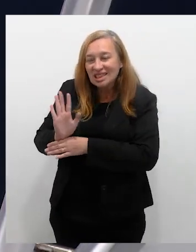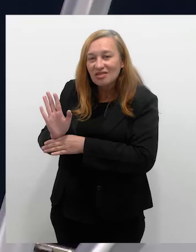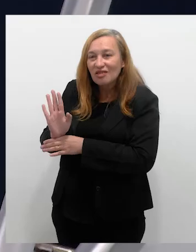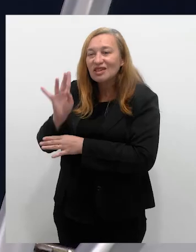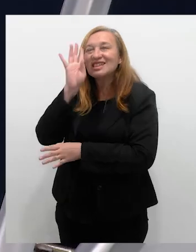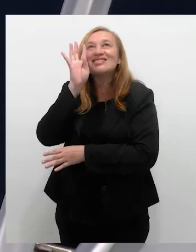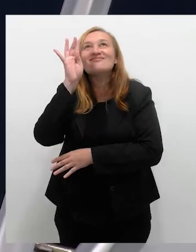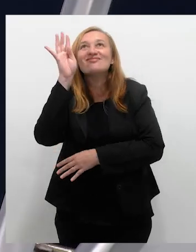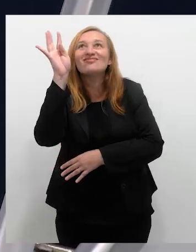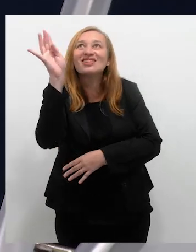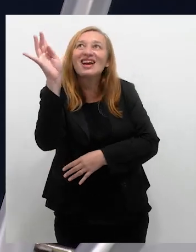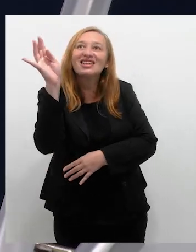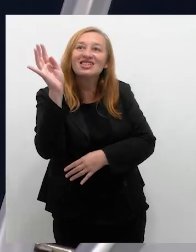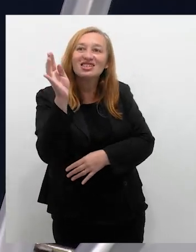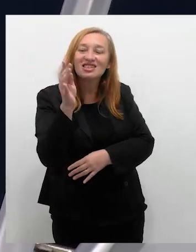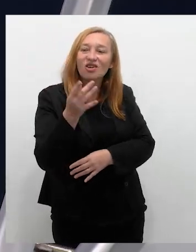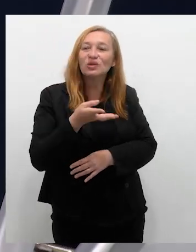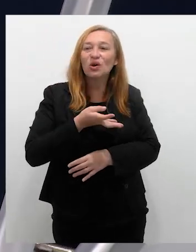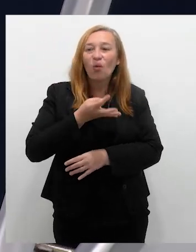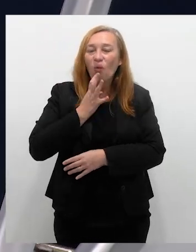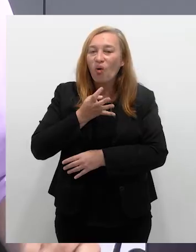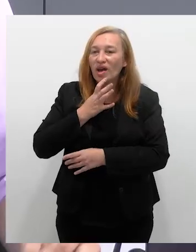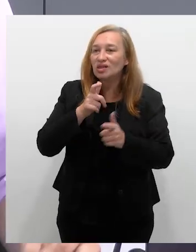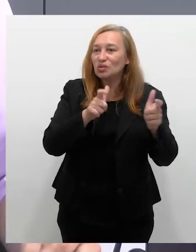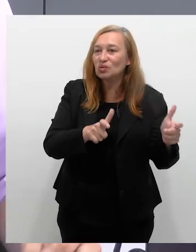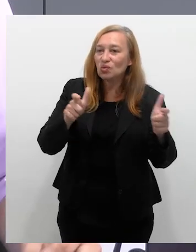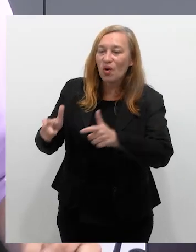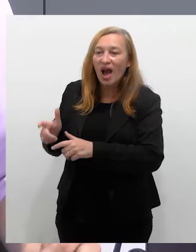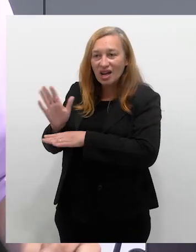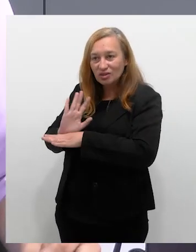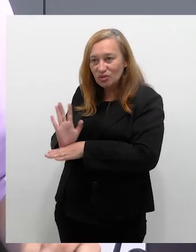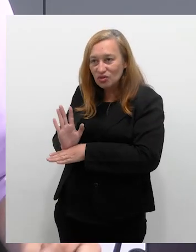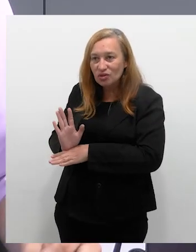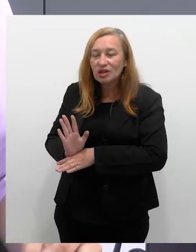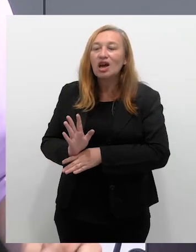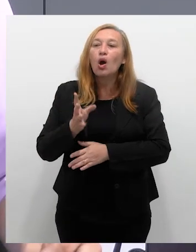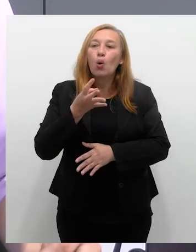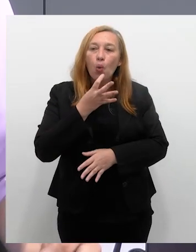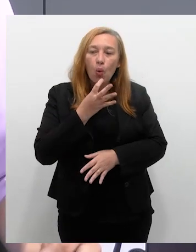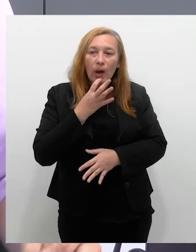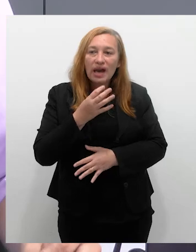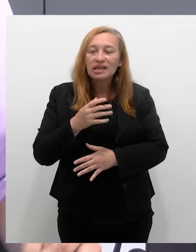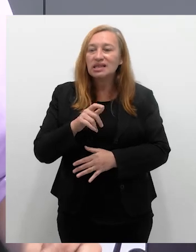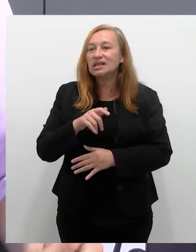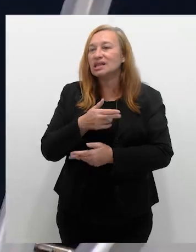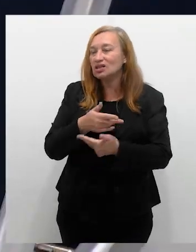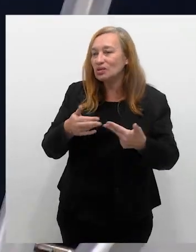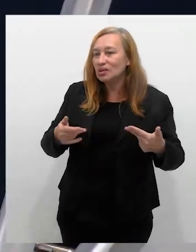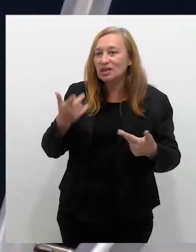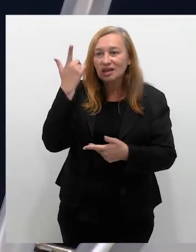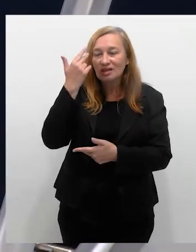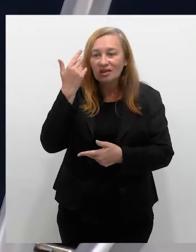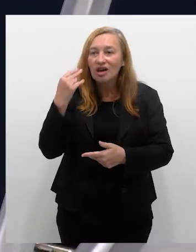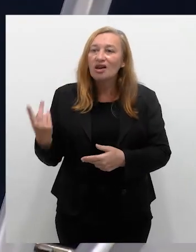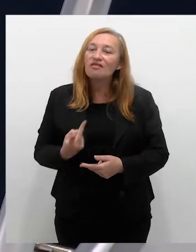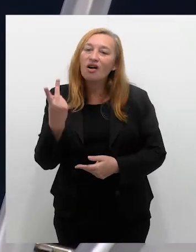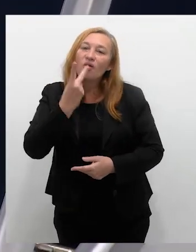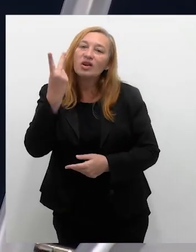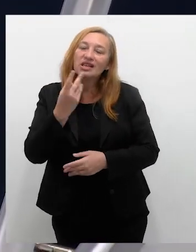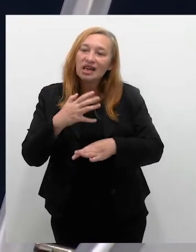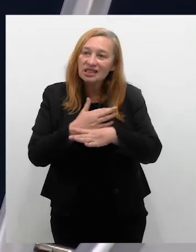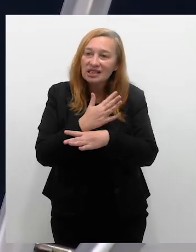você viajar, né? Você conhece os lugares, você conhece as belezas naturais e valoriza